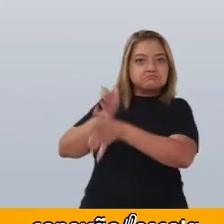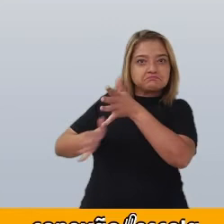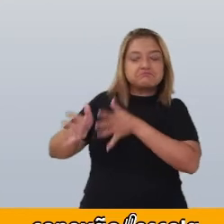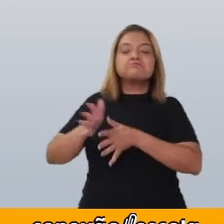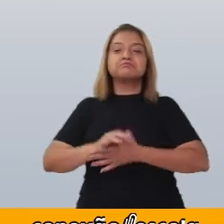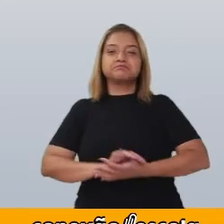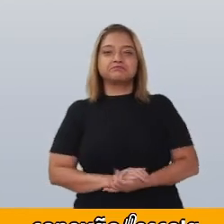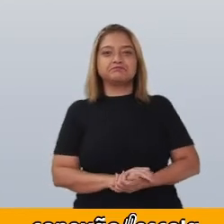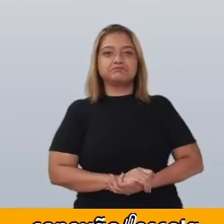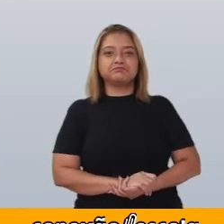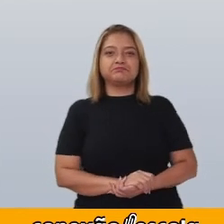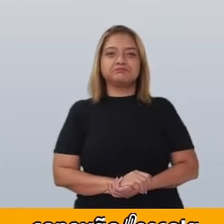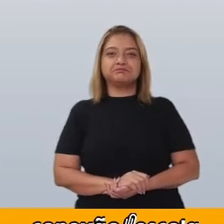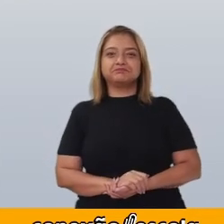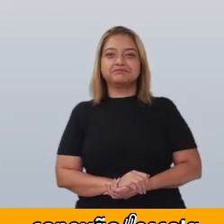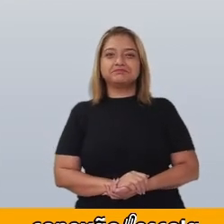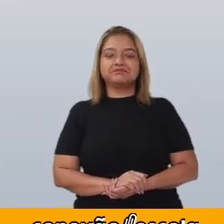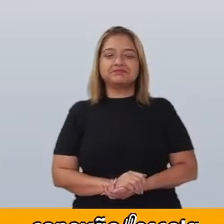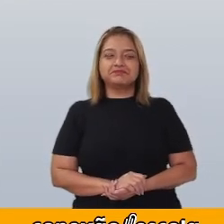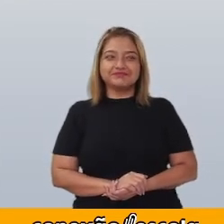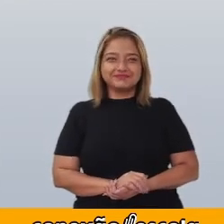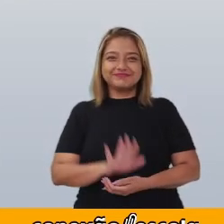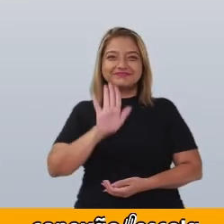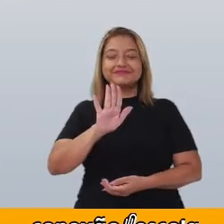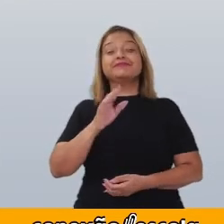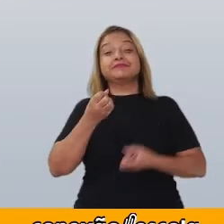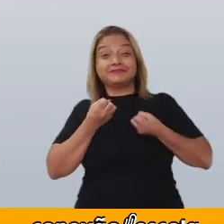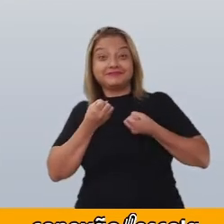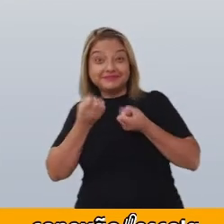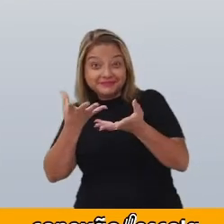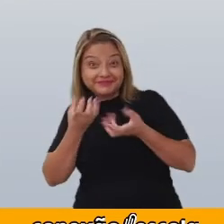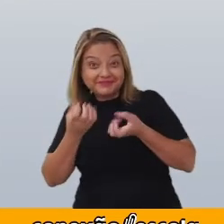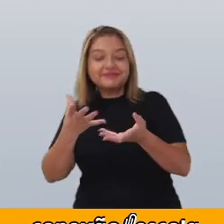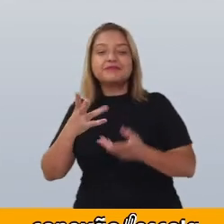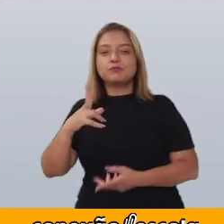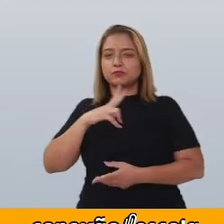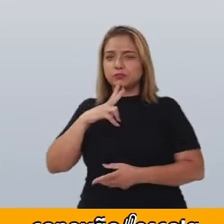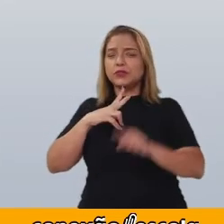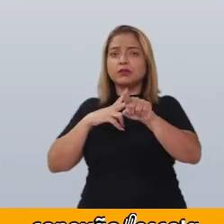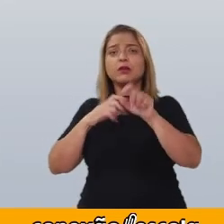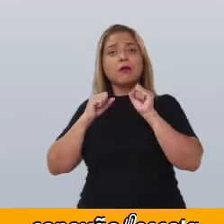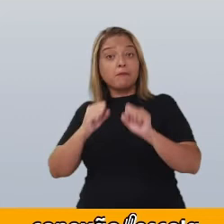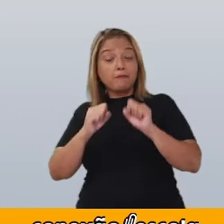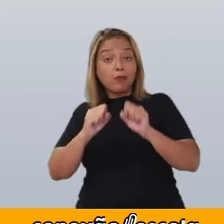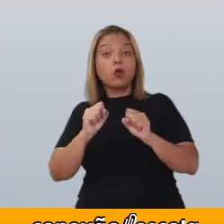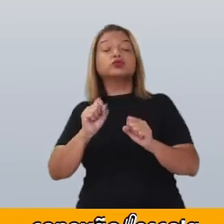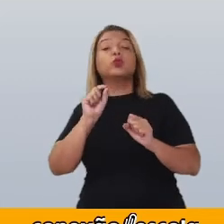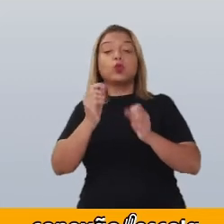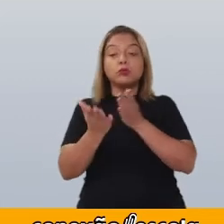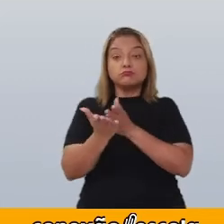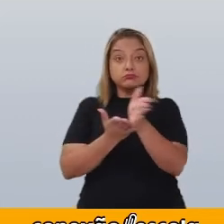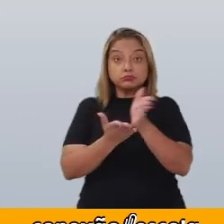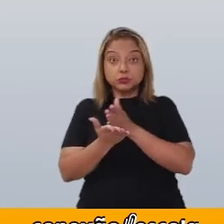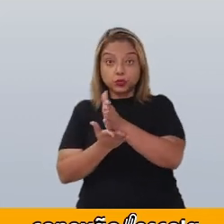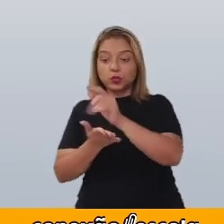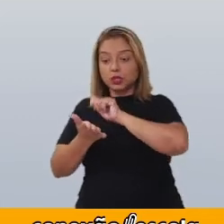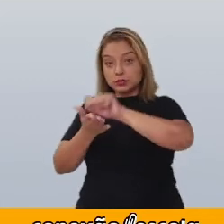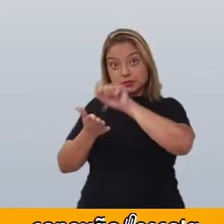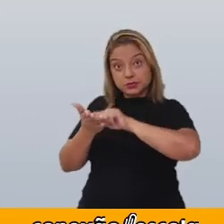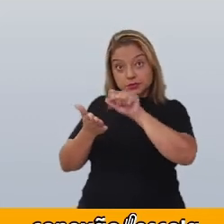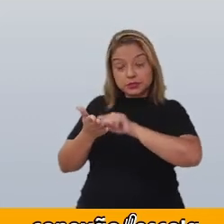e receptor. O relato pode se apresentar nas modalidades